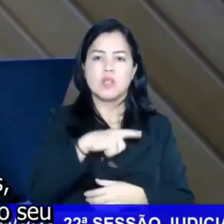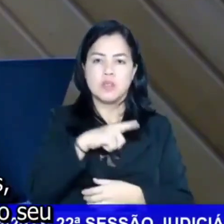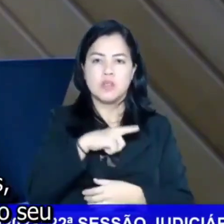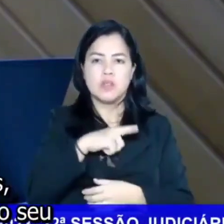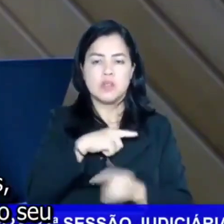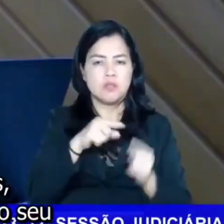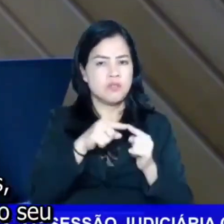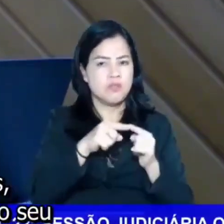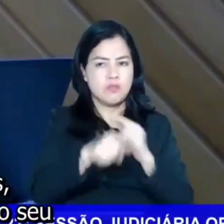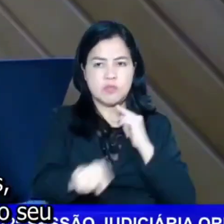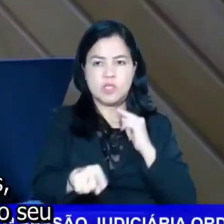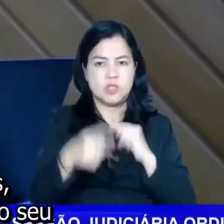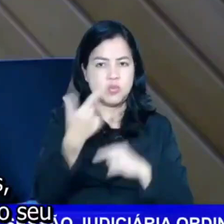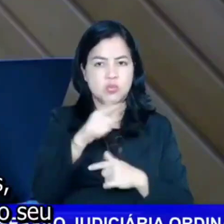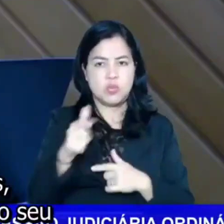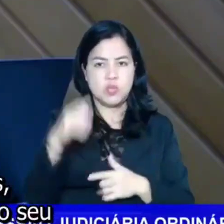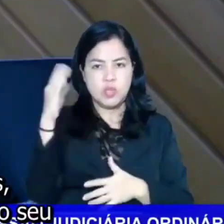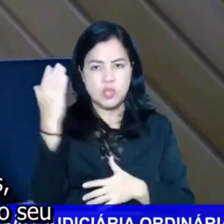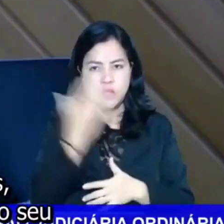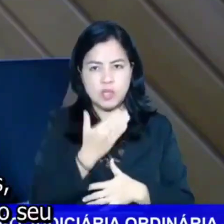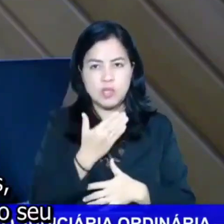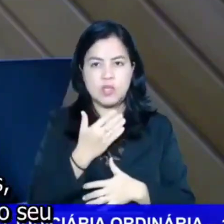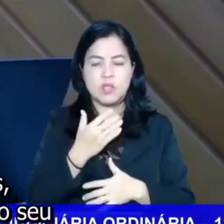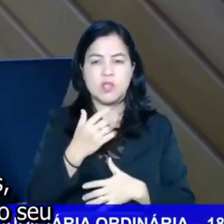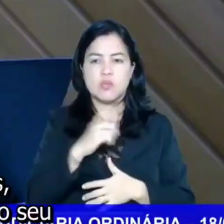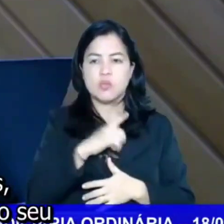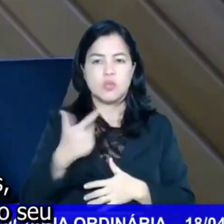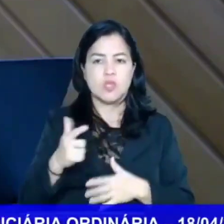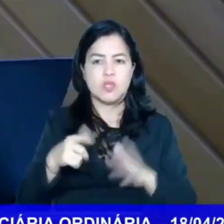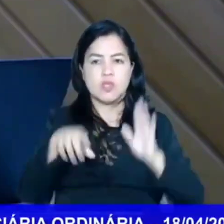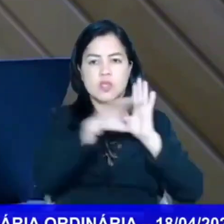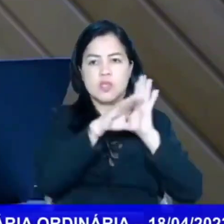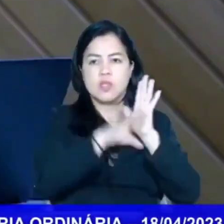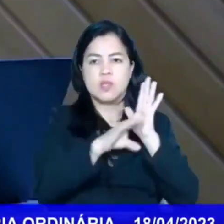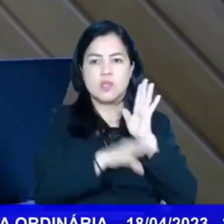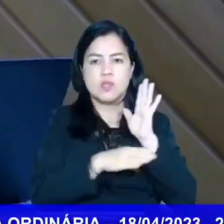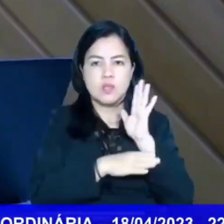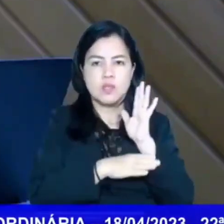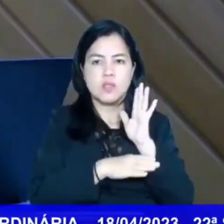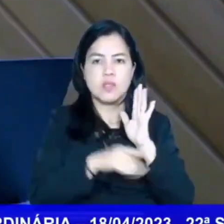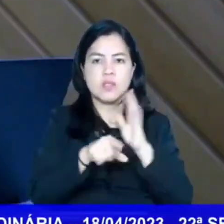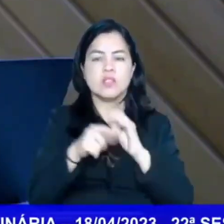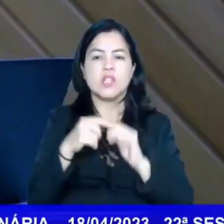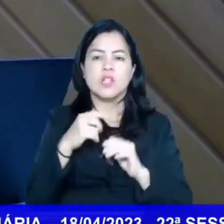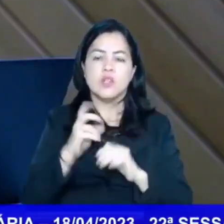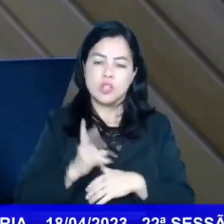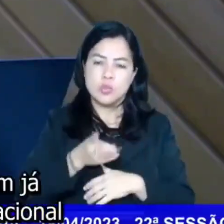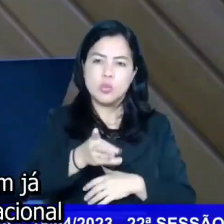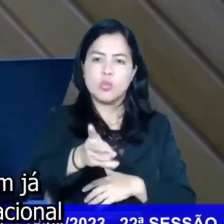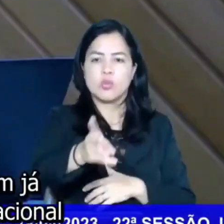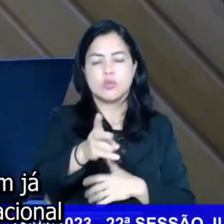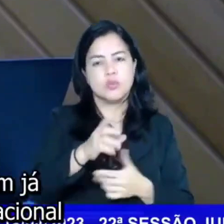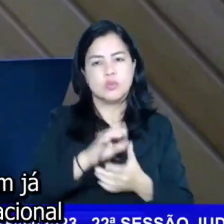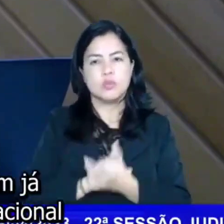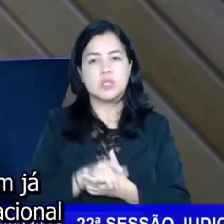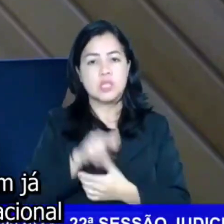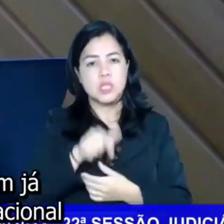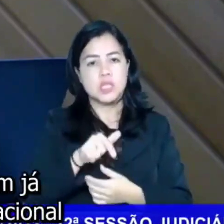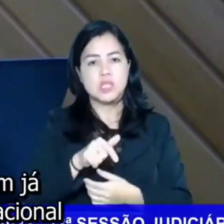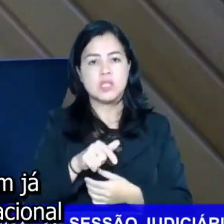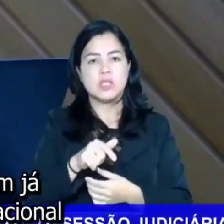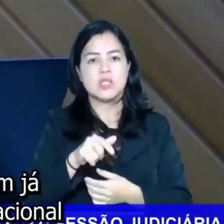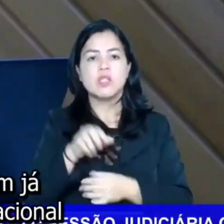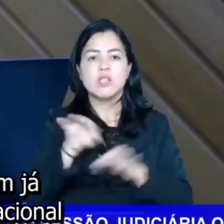totalmente desprovida de provas, desprovida de elementos indispensáveis ao seu prosseguimento. E, por essas